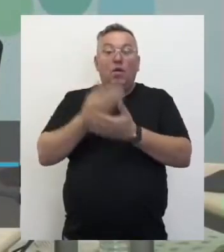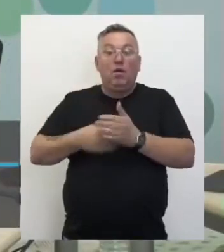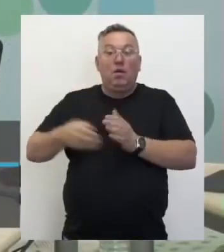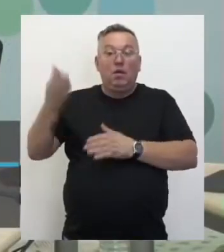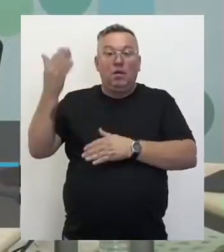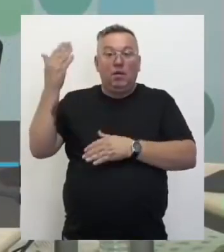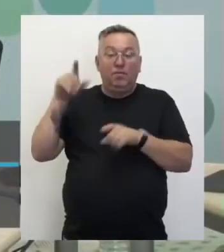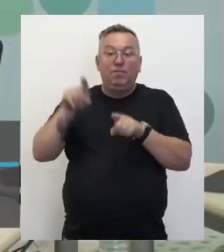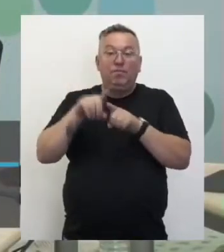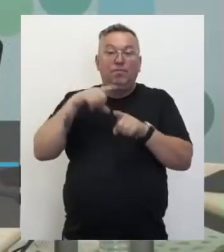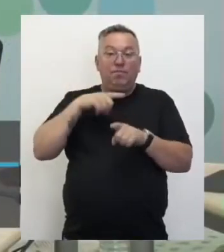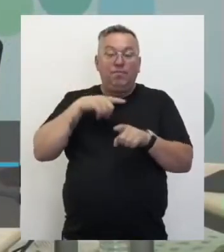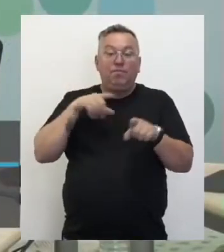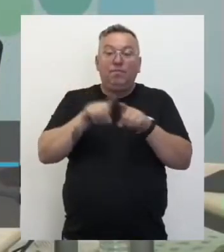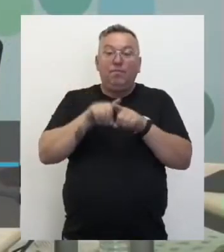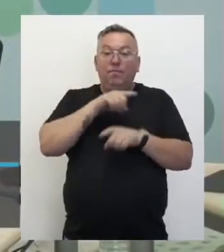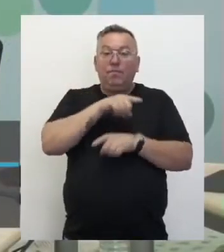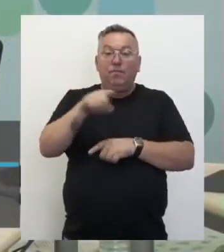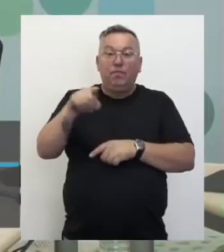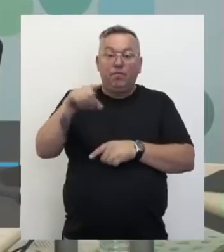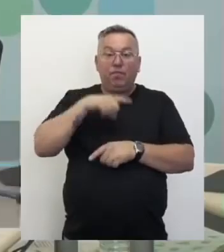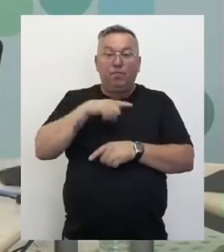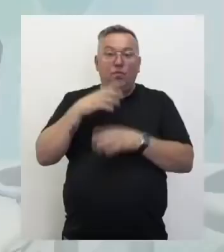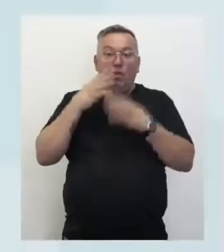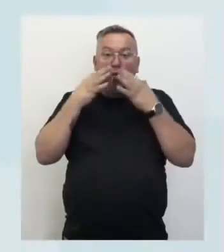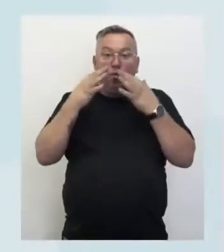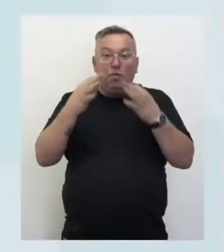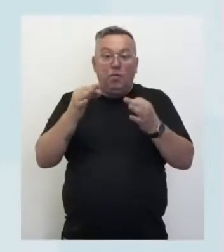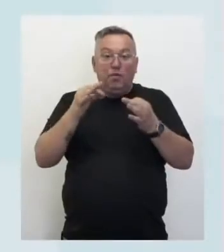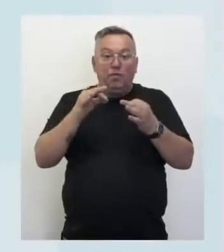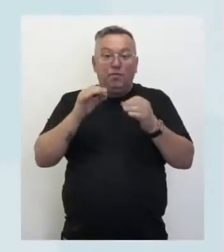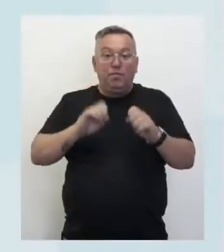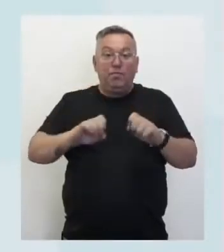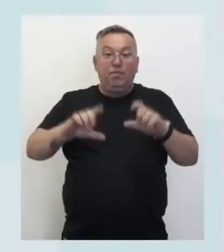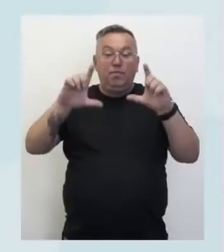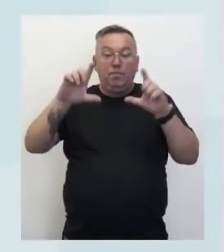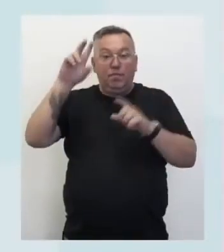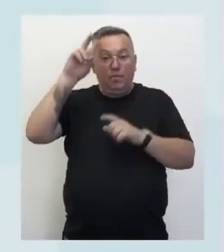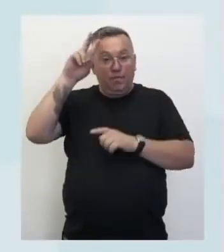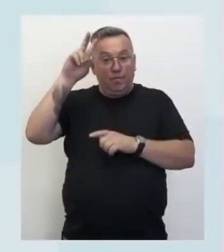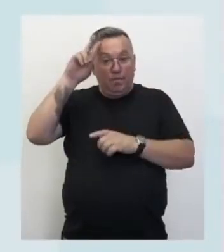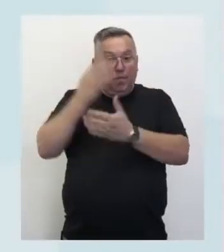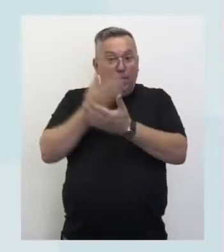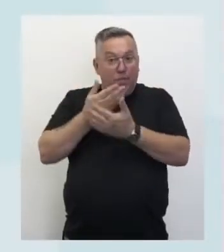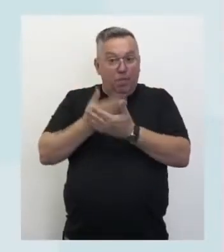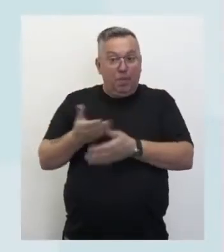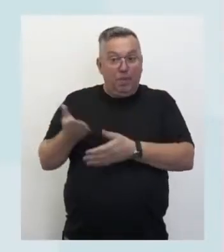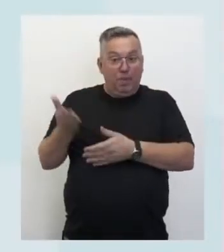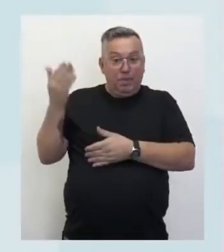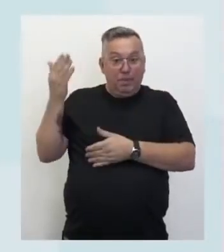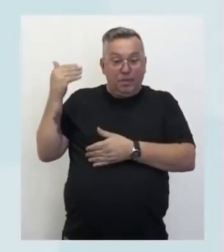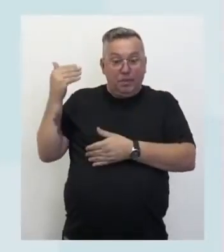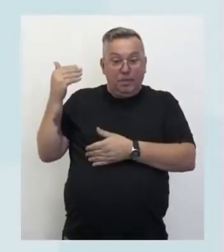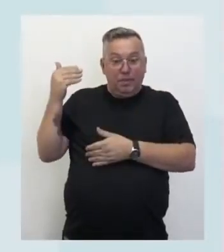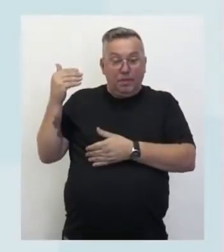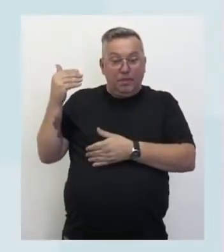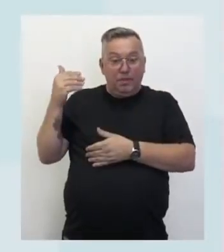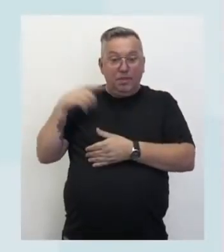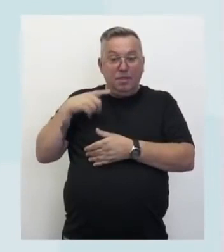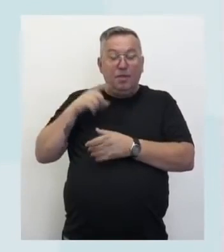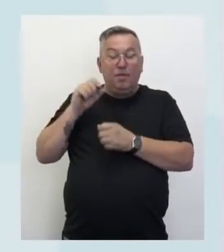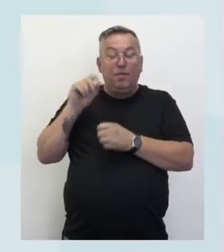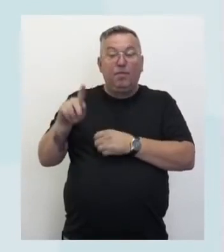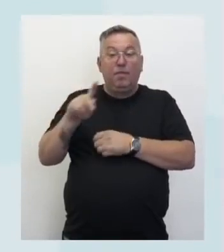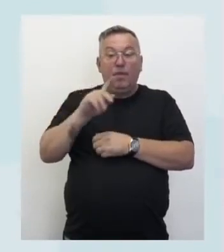que vocês tiveram, então vocês observem aí na tela de vocês a retomada das aulas anteriores, né, que foram aulas aí ministradas